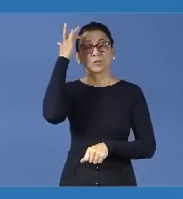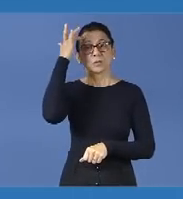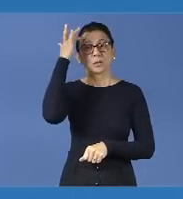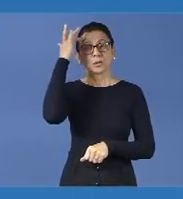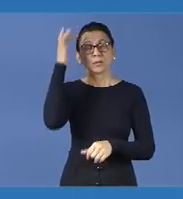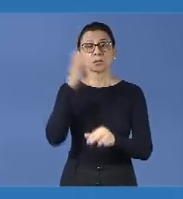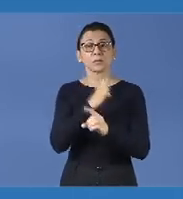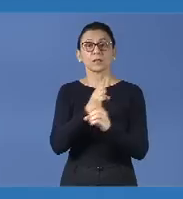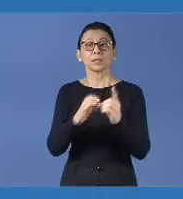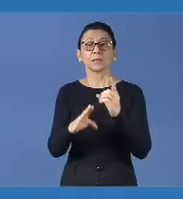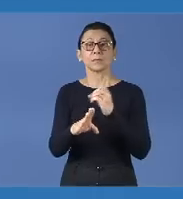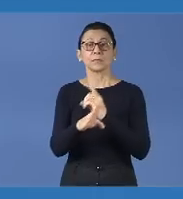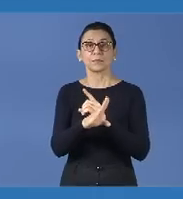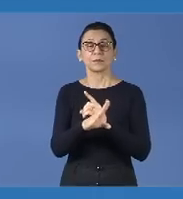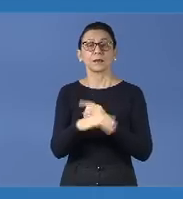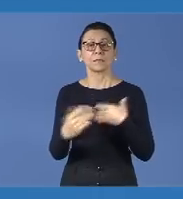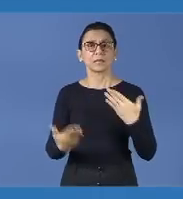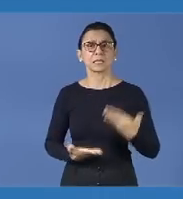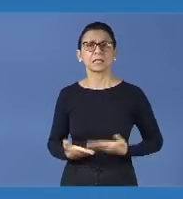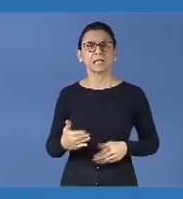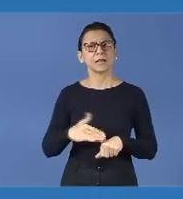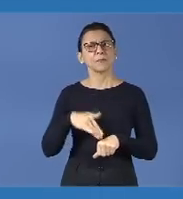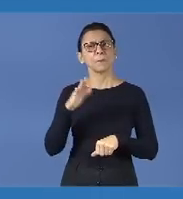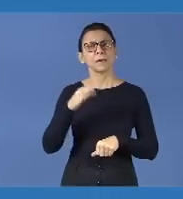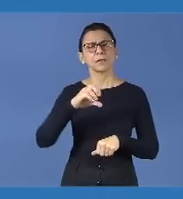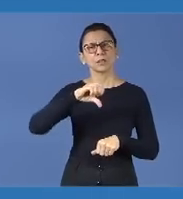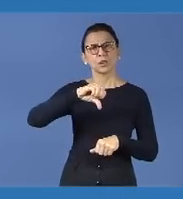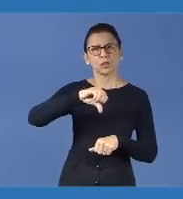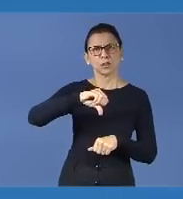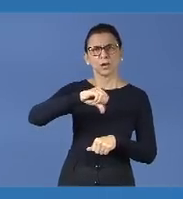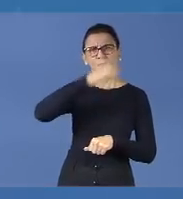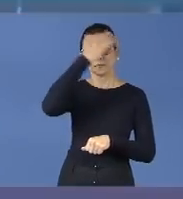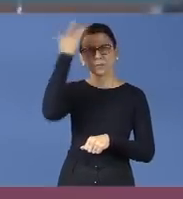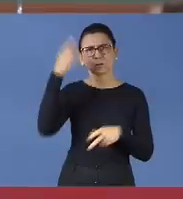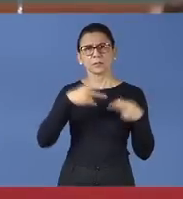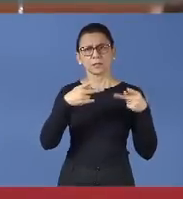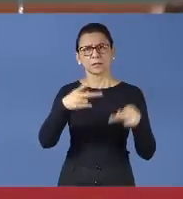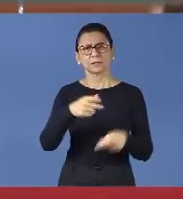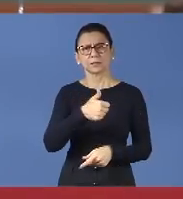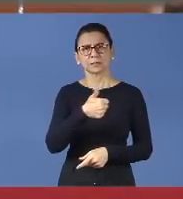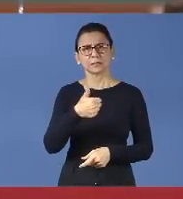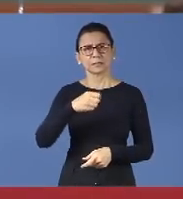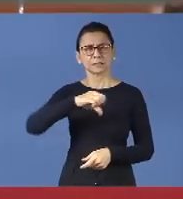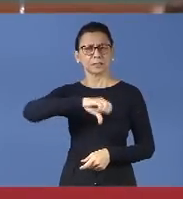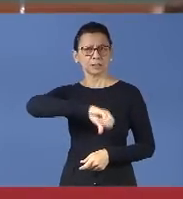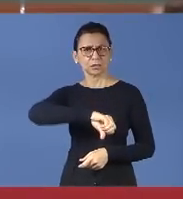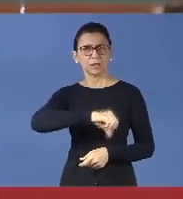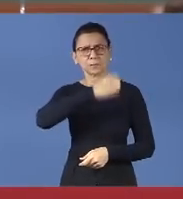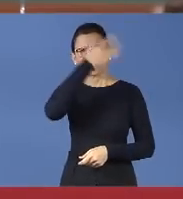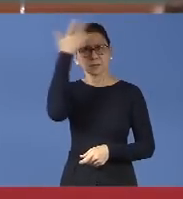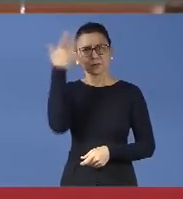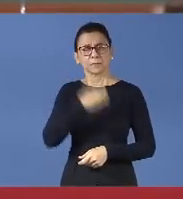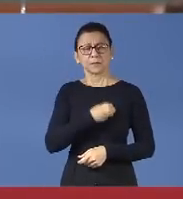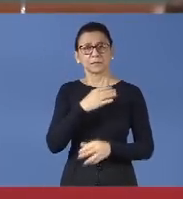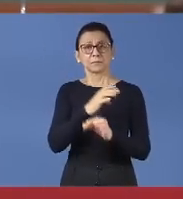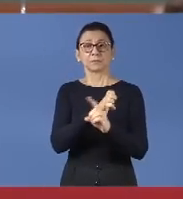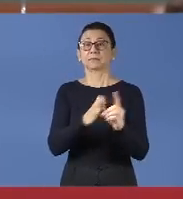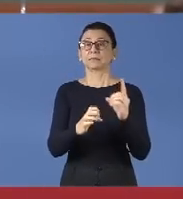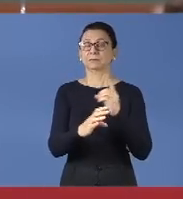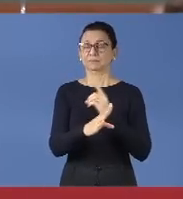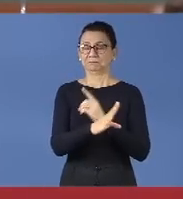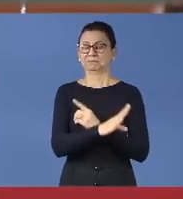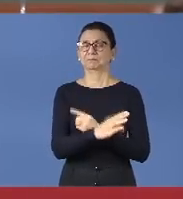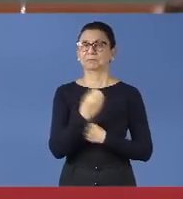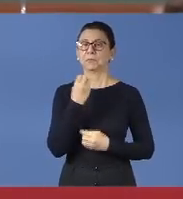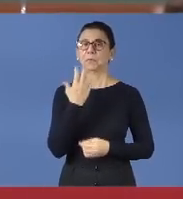irmãos da igreja, membros, mais 9 visitantes, 119 pessoas na igreja participando ali da Escola Bíblica. Isso